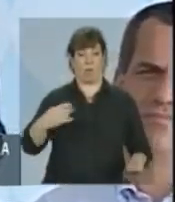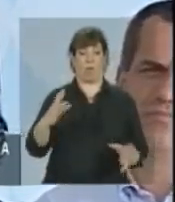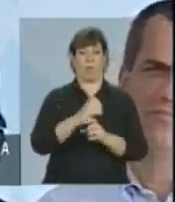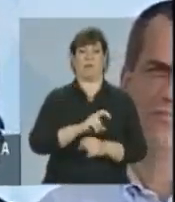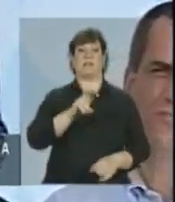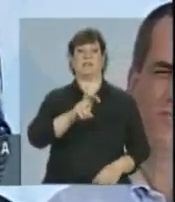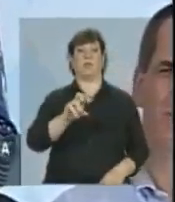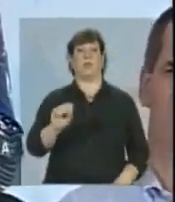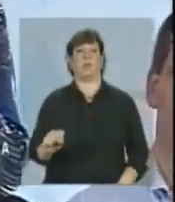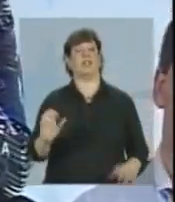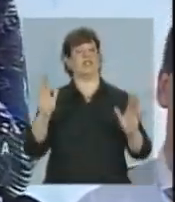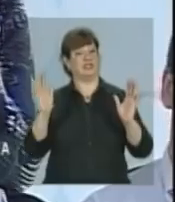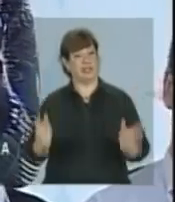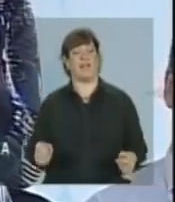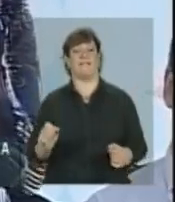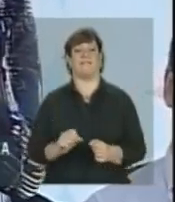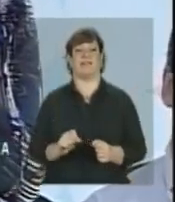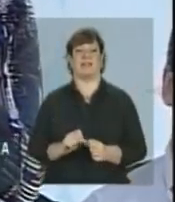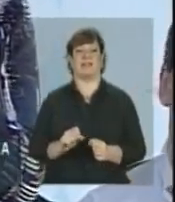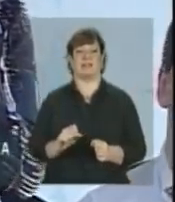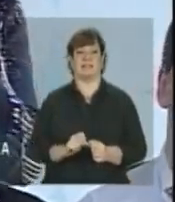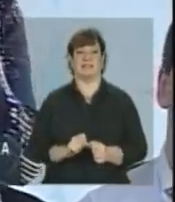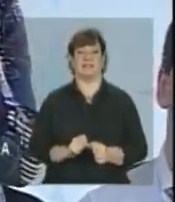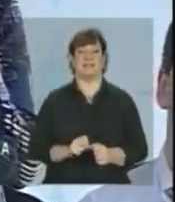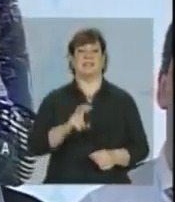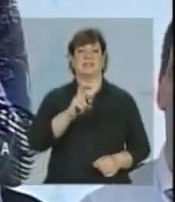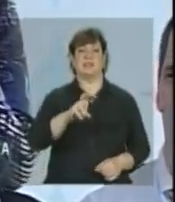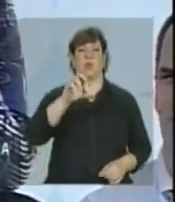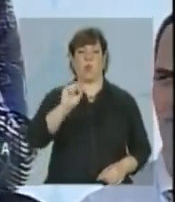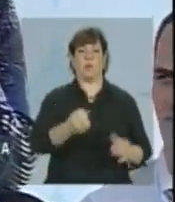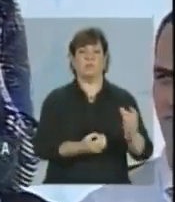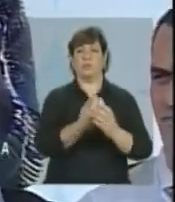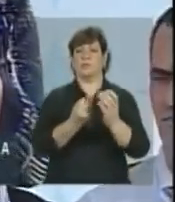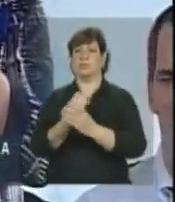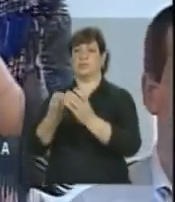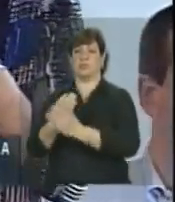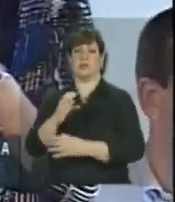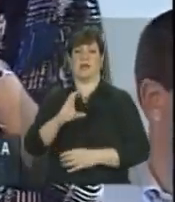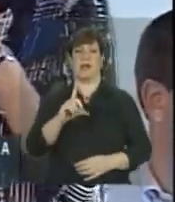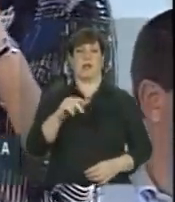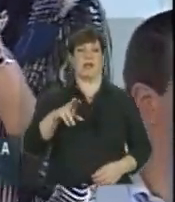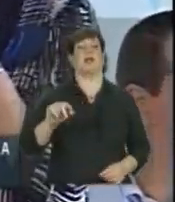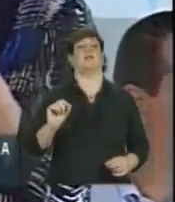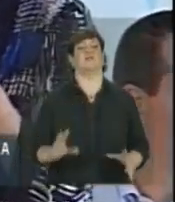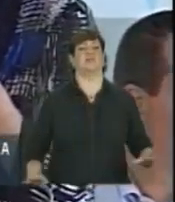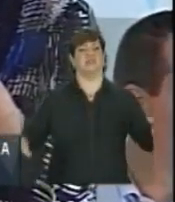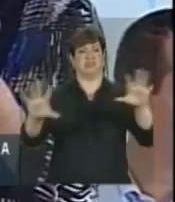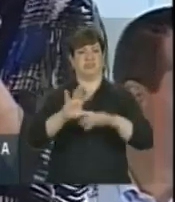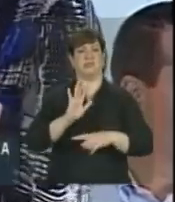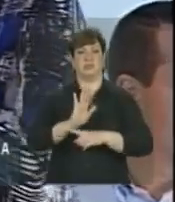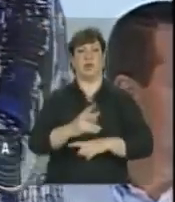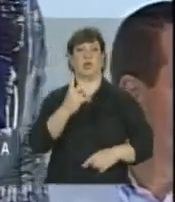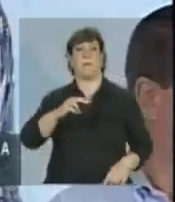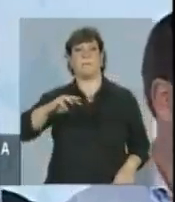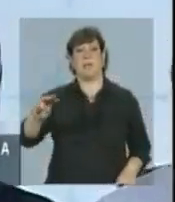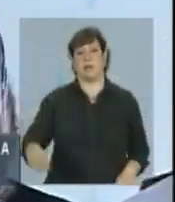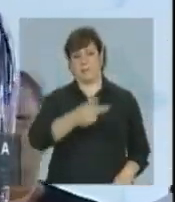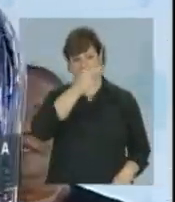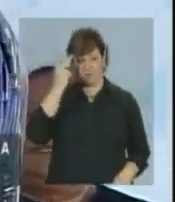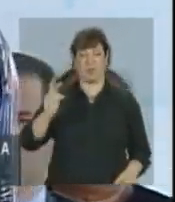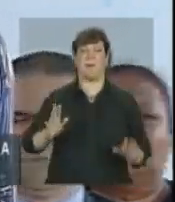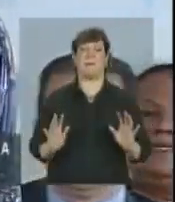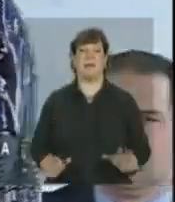58. Ele já fez 58 clínicas de família e vai cobrir 2 milhões de pessoas. Mas não